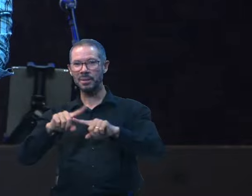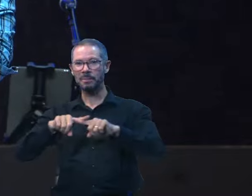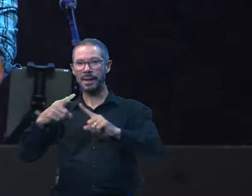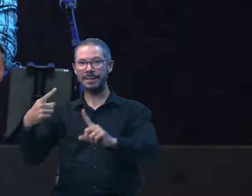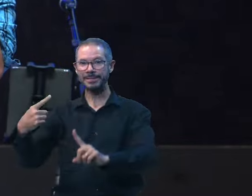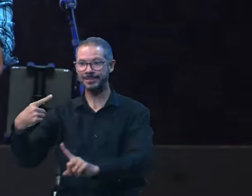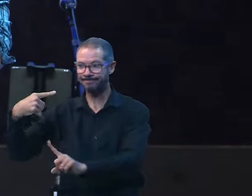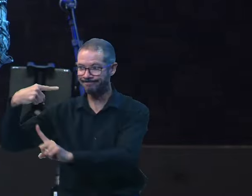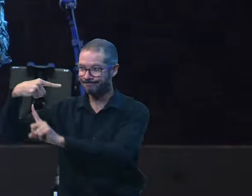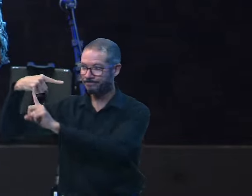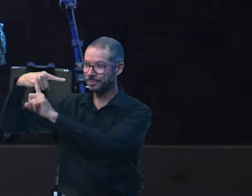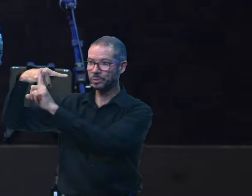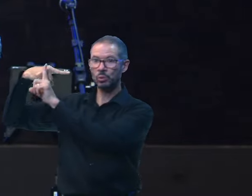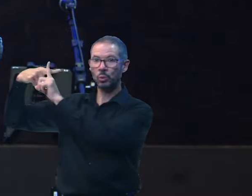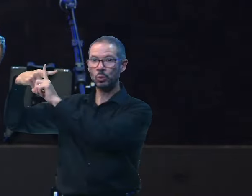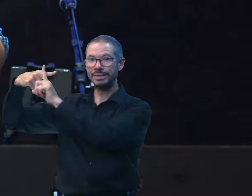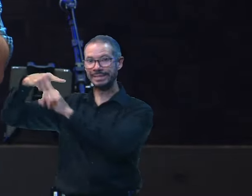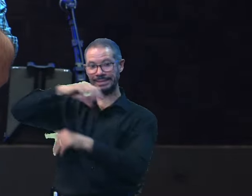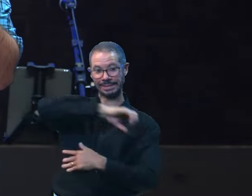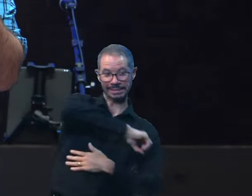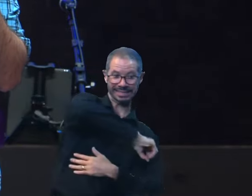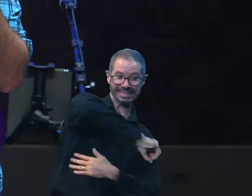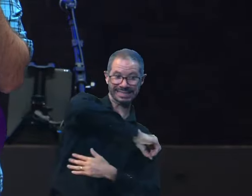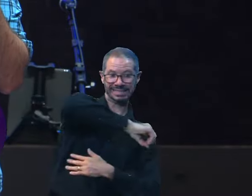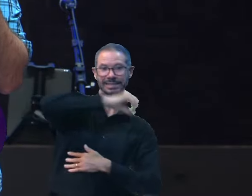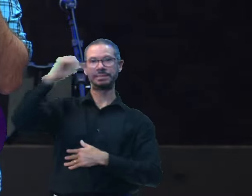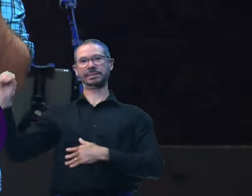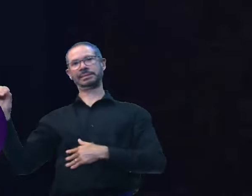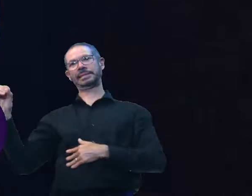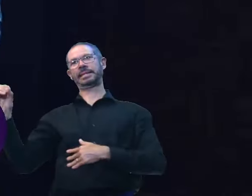cruz ele zera